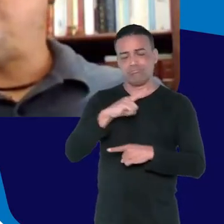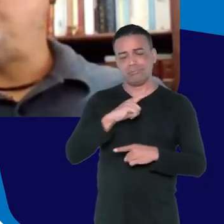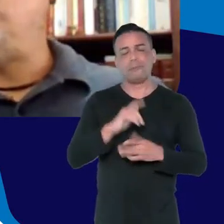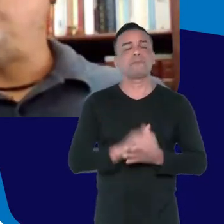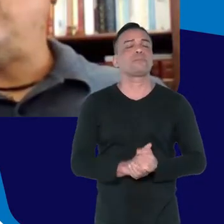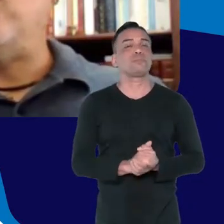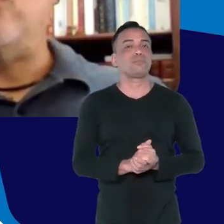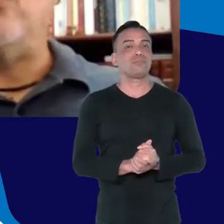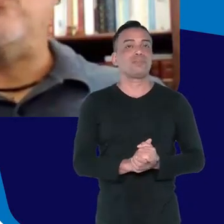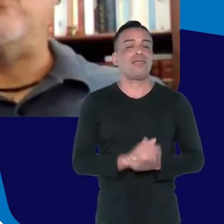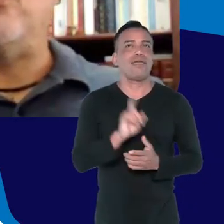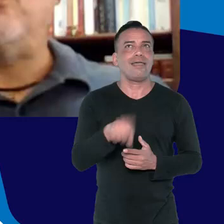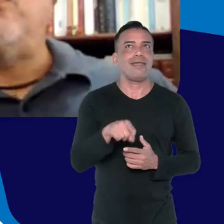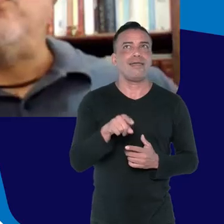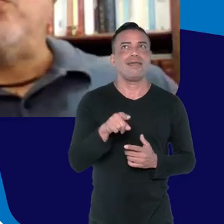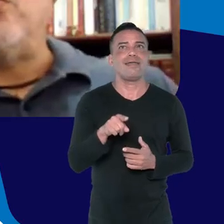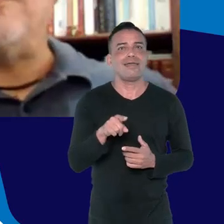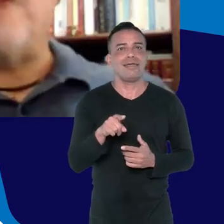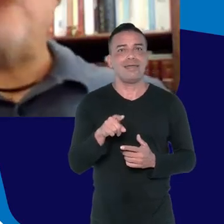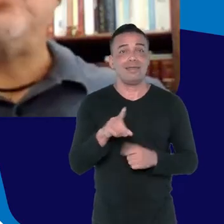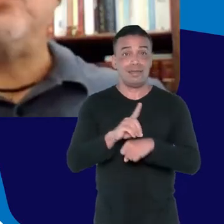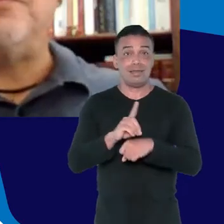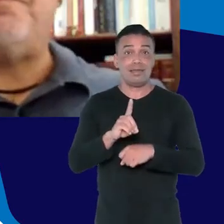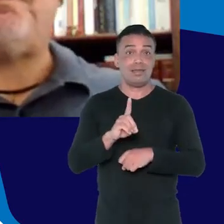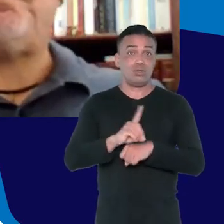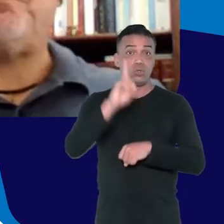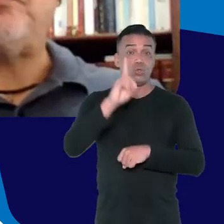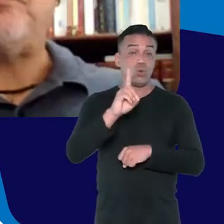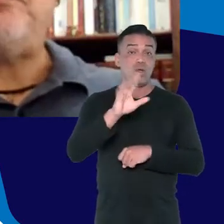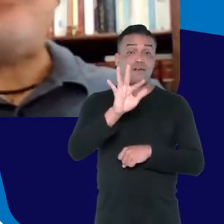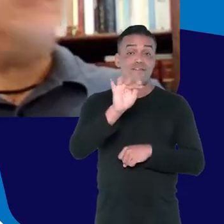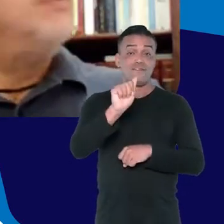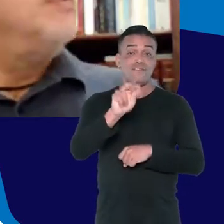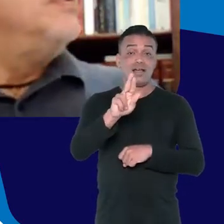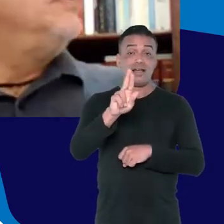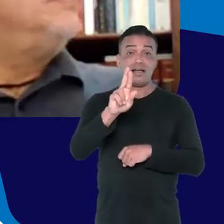é o Dr. Fausto,